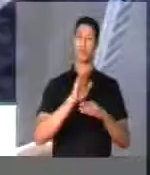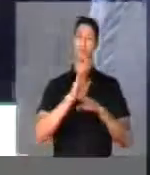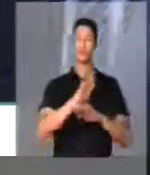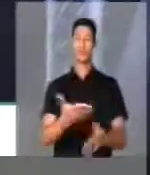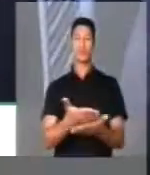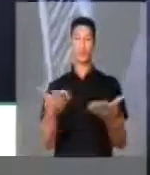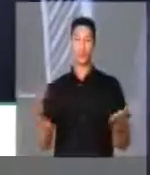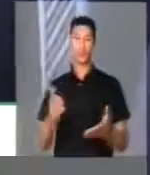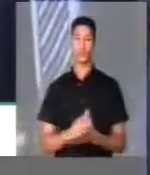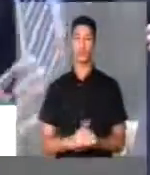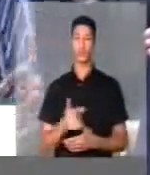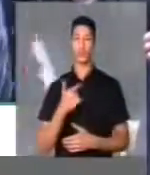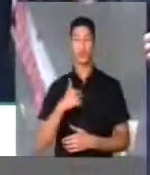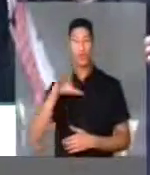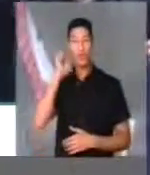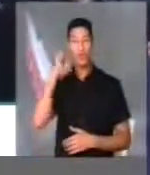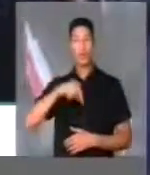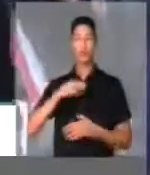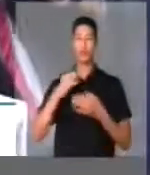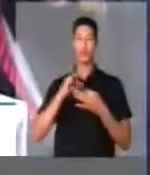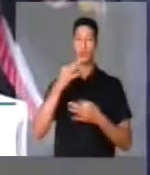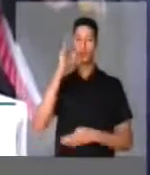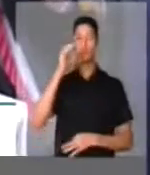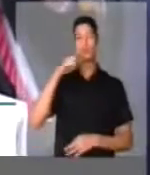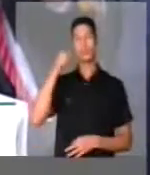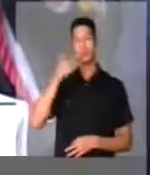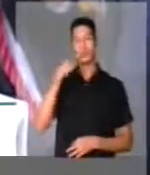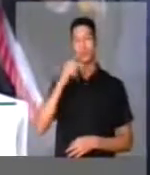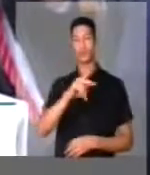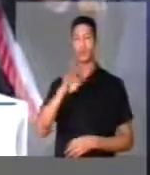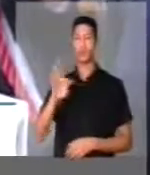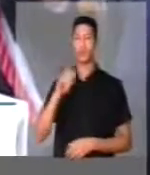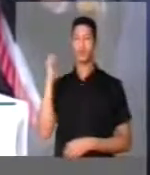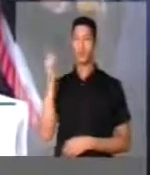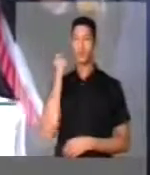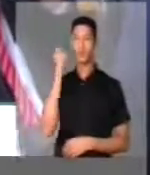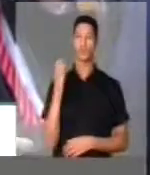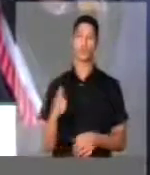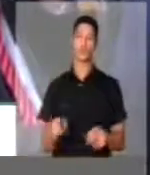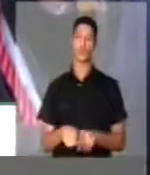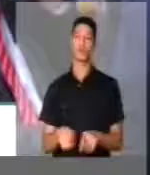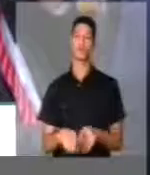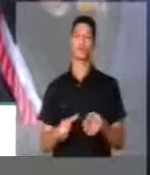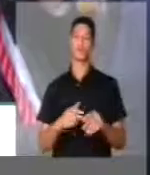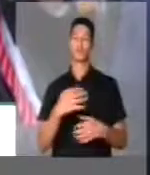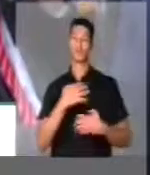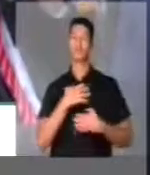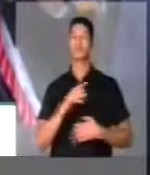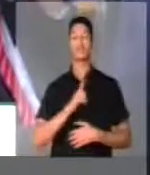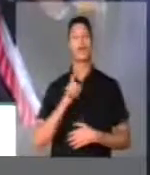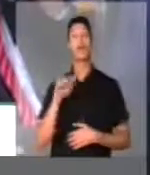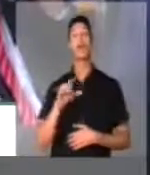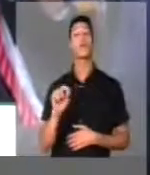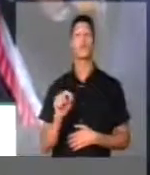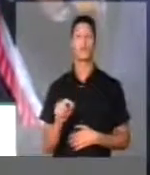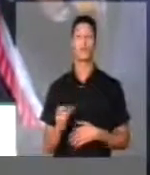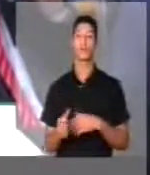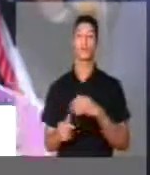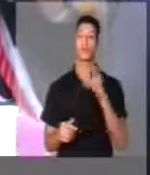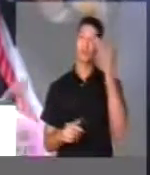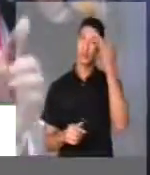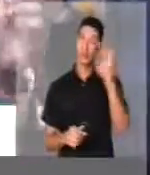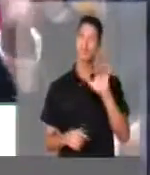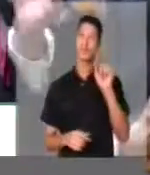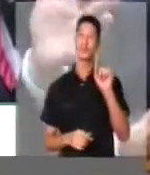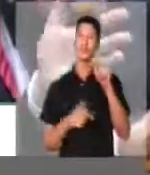de todos. Eu ouvi aqui os discursos dos deputados do PT do Rio Grande do Sul, a impressão que se dá é que eles não